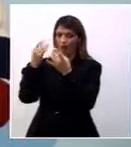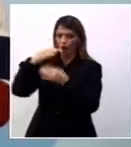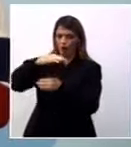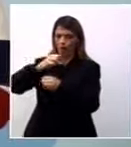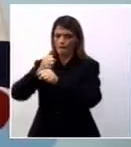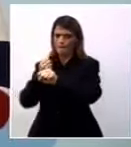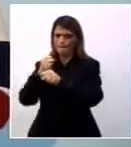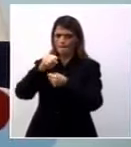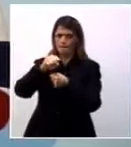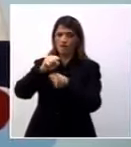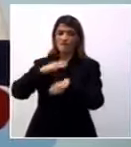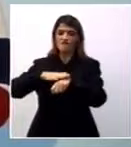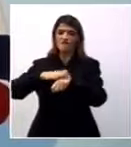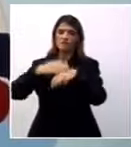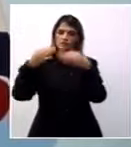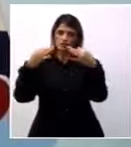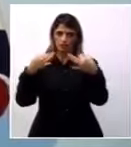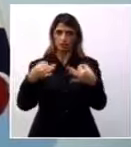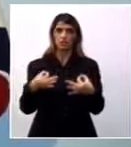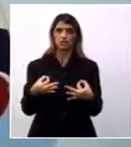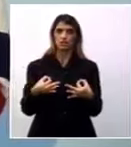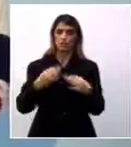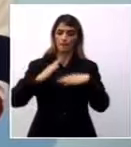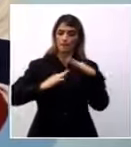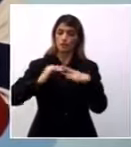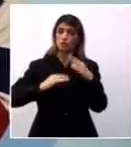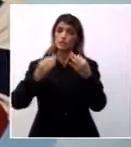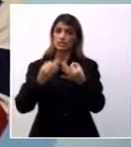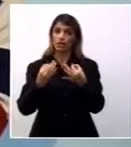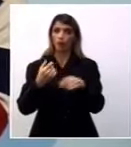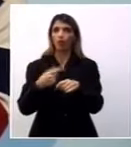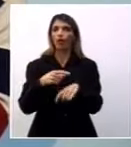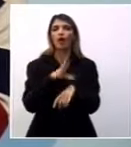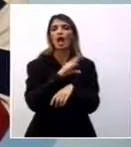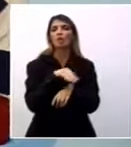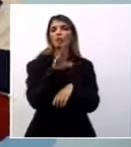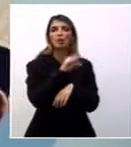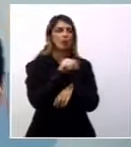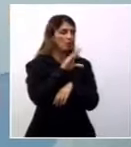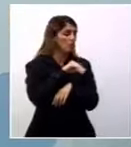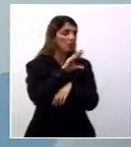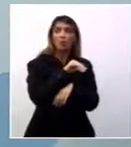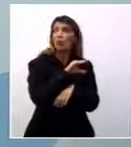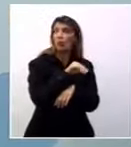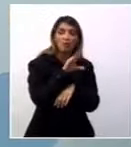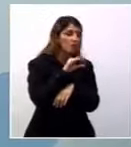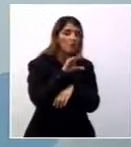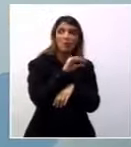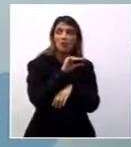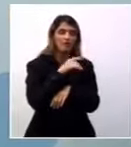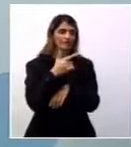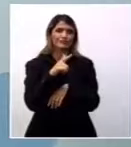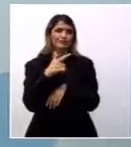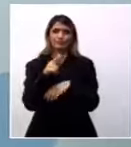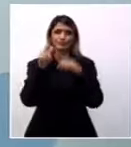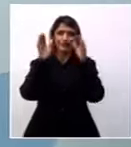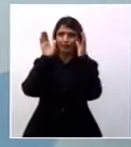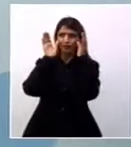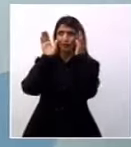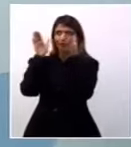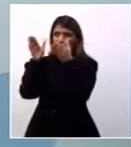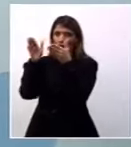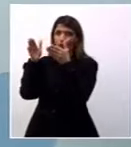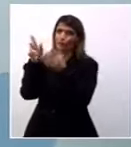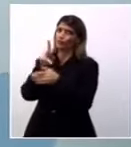execute corretamente. Porque se você ficar conversando com o seu amiguinho, talvez você não vai prestar atenção naquele movimento ou